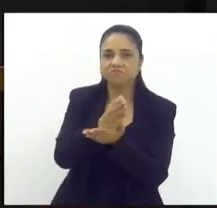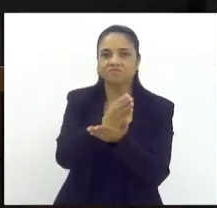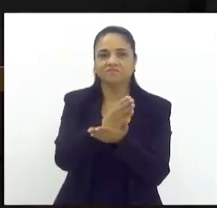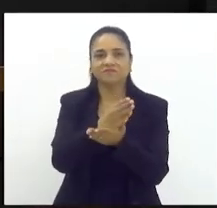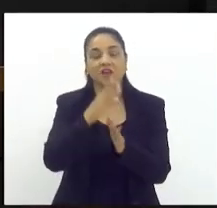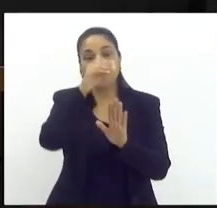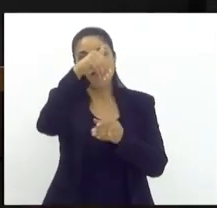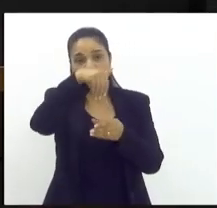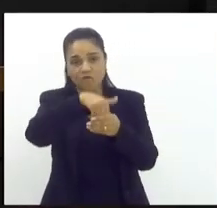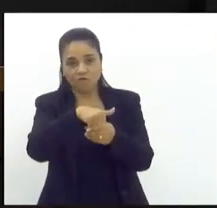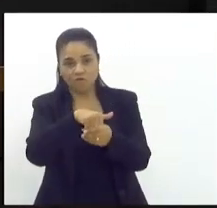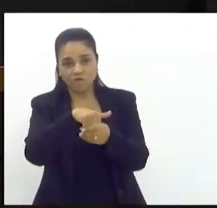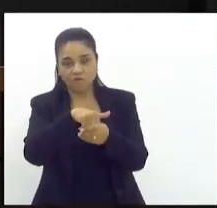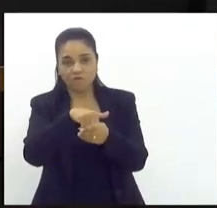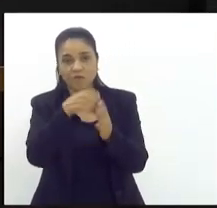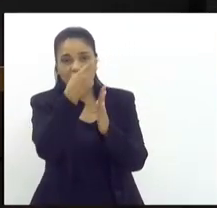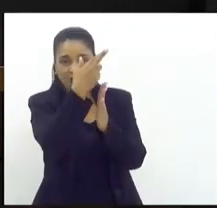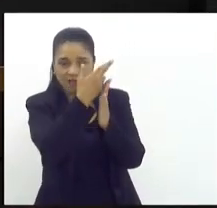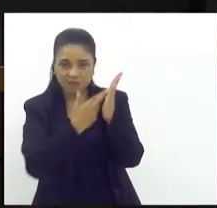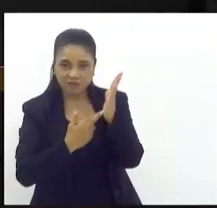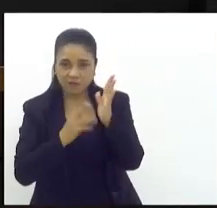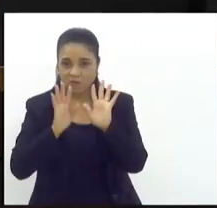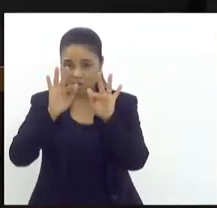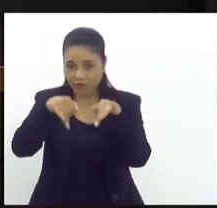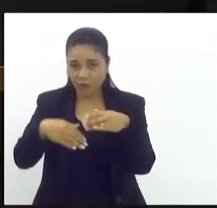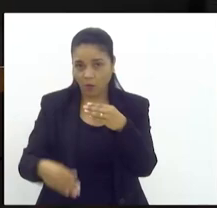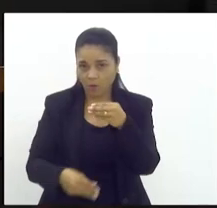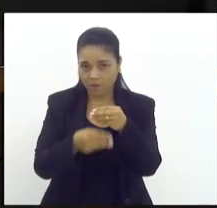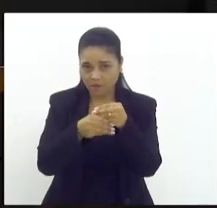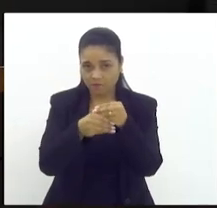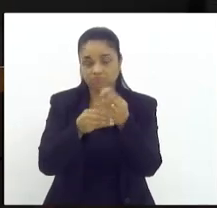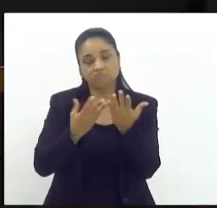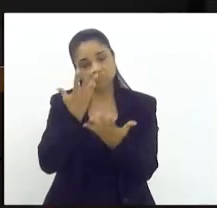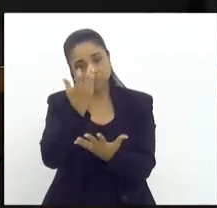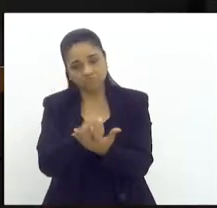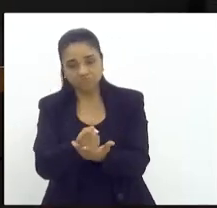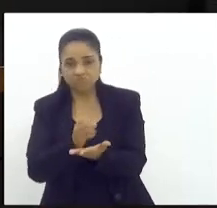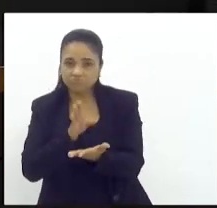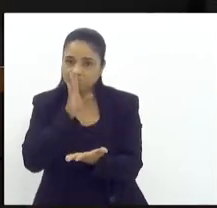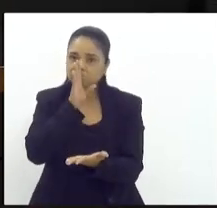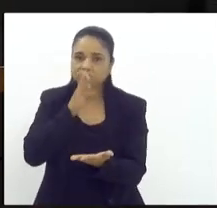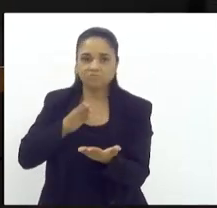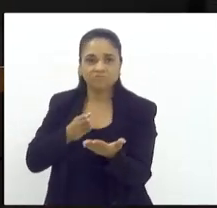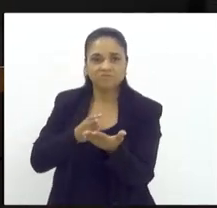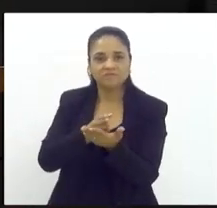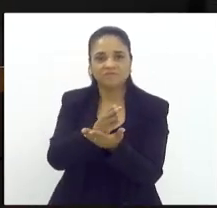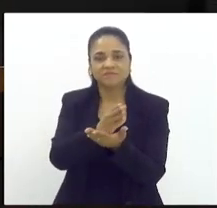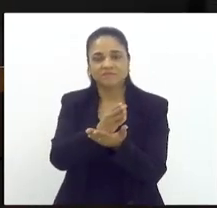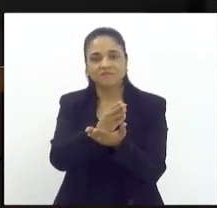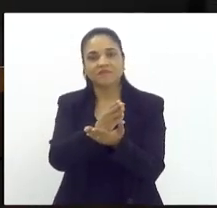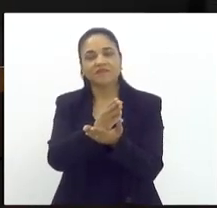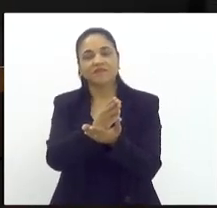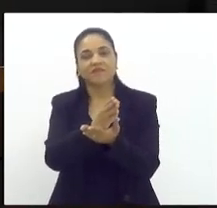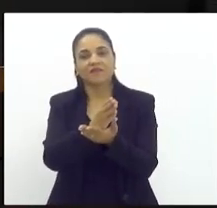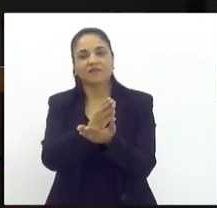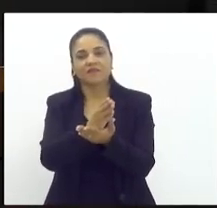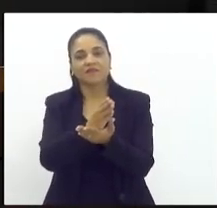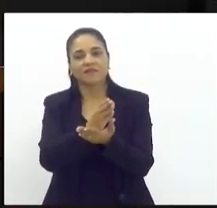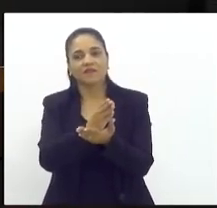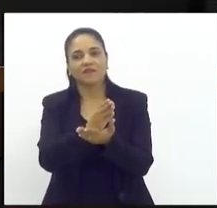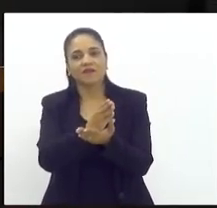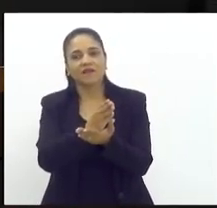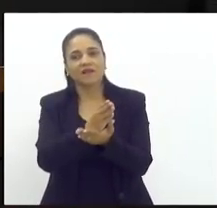em votação a redação final assim emendada senhores que a própria maneira como estão aprovado vai